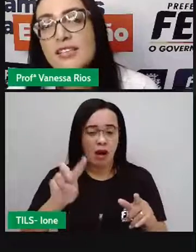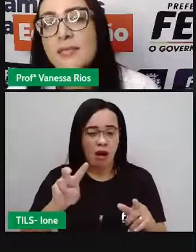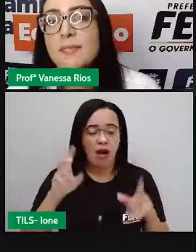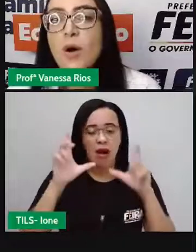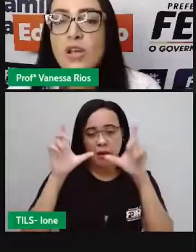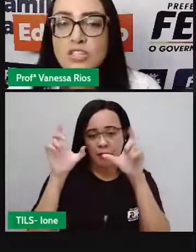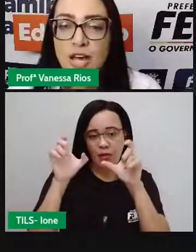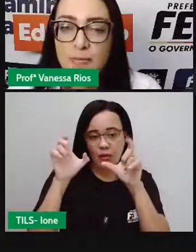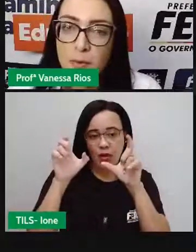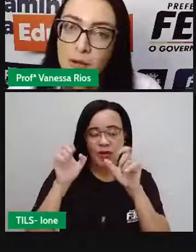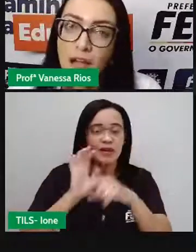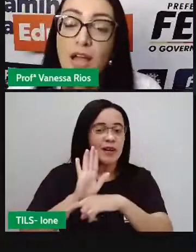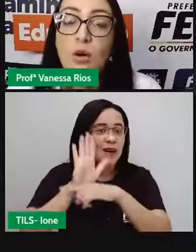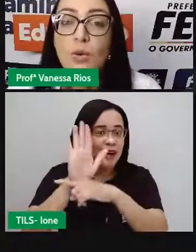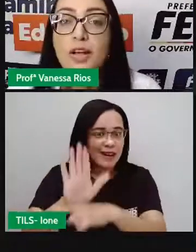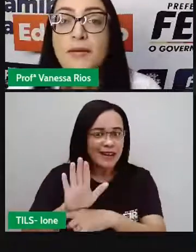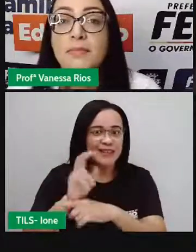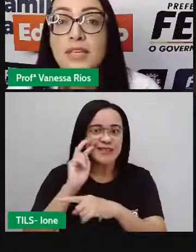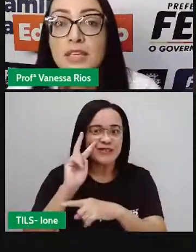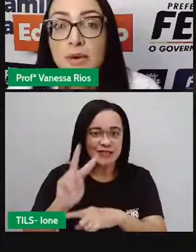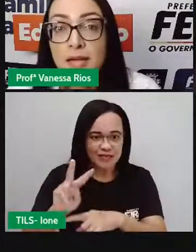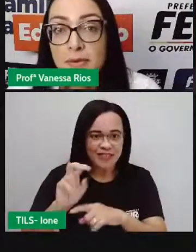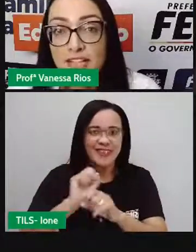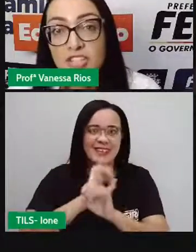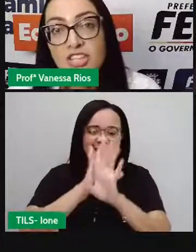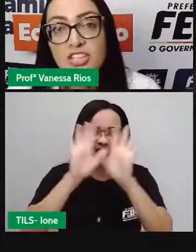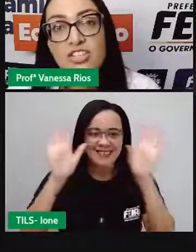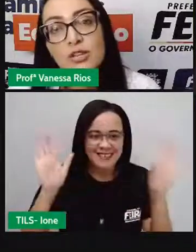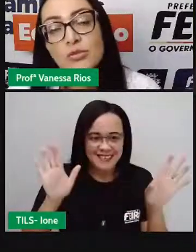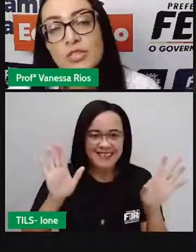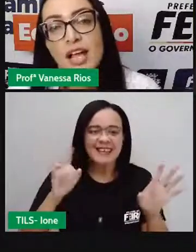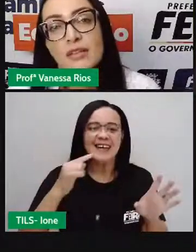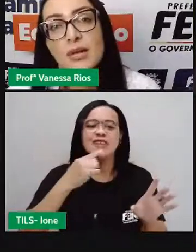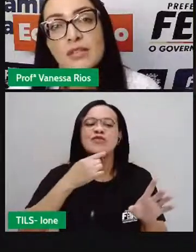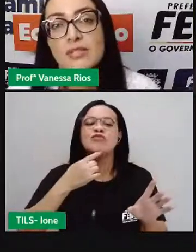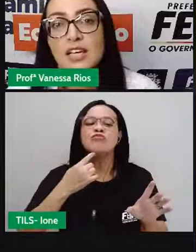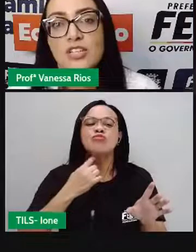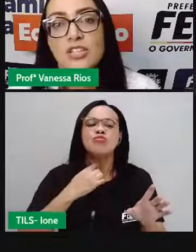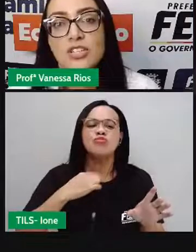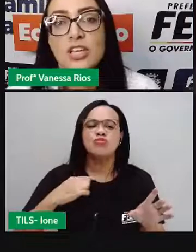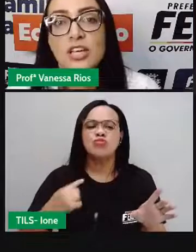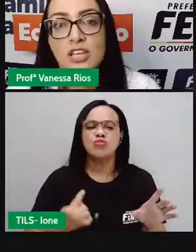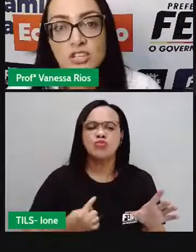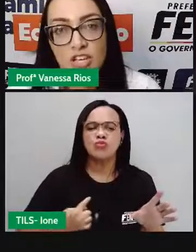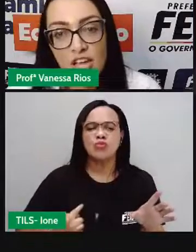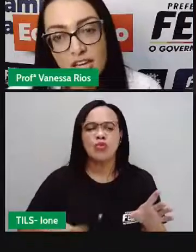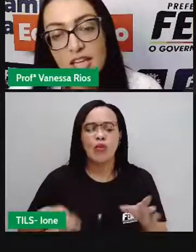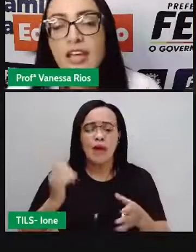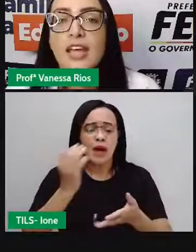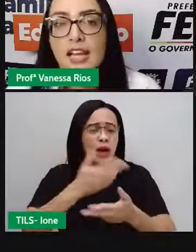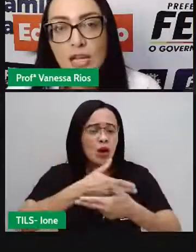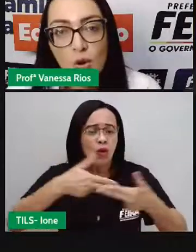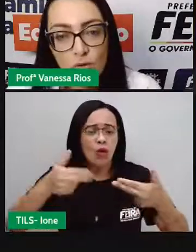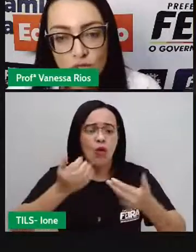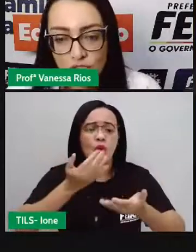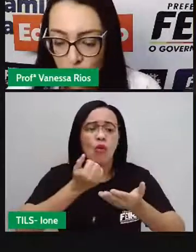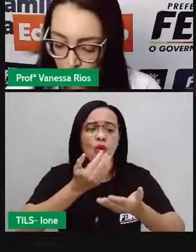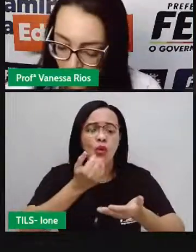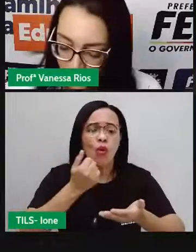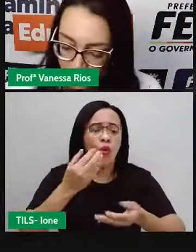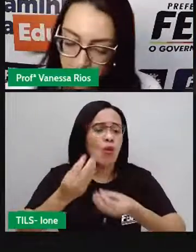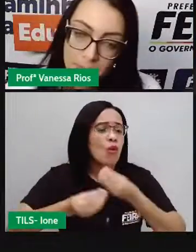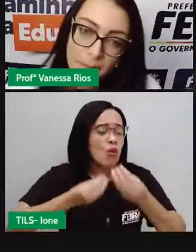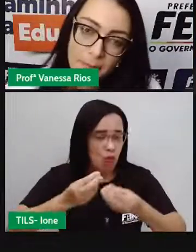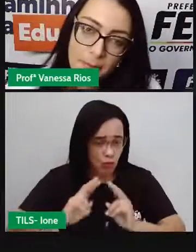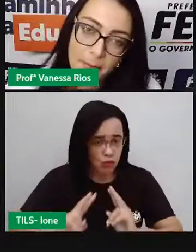ó, depois da boca, o caminho aí para a digestão dos alimentos que a gente ingere, ele